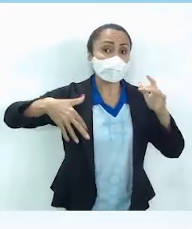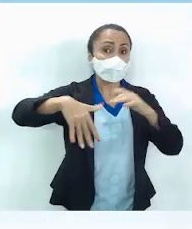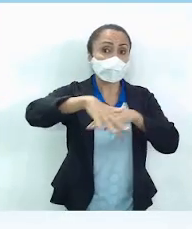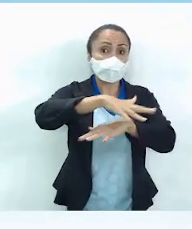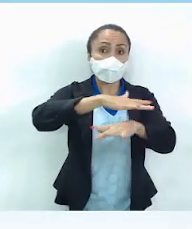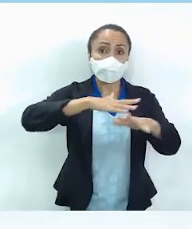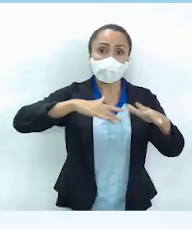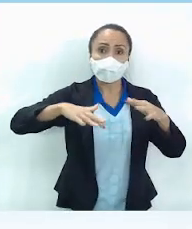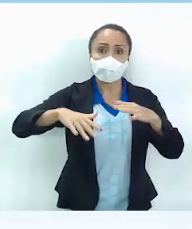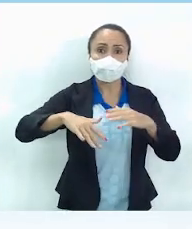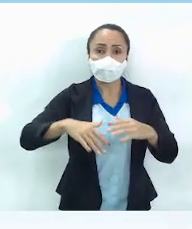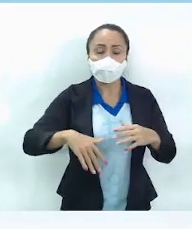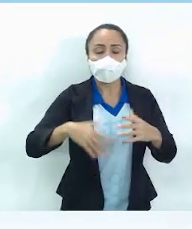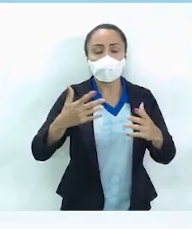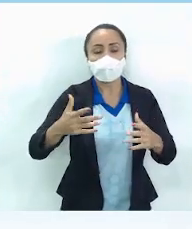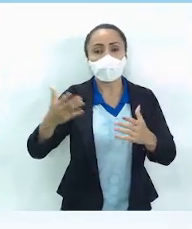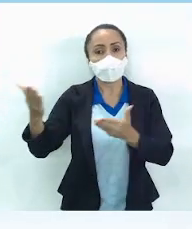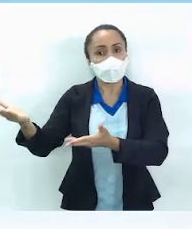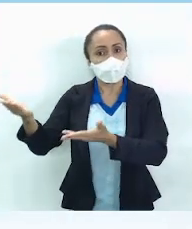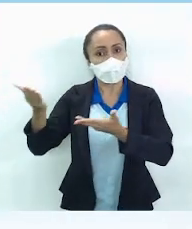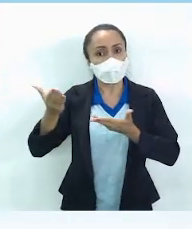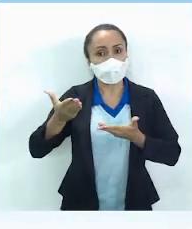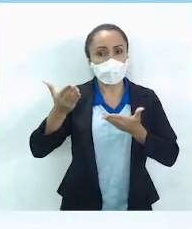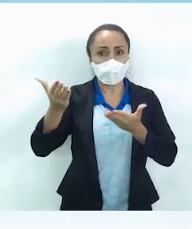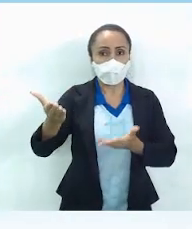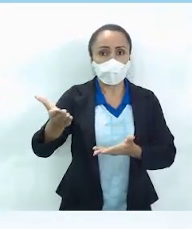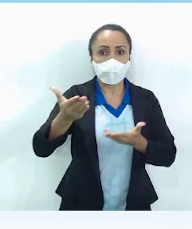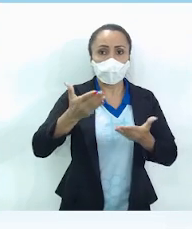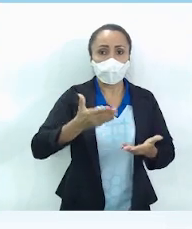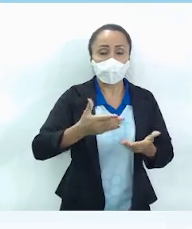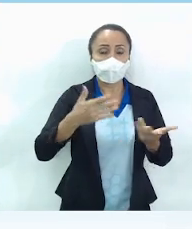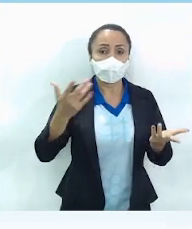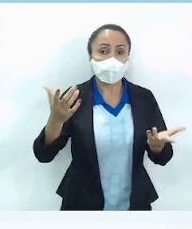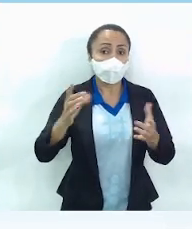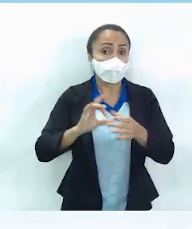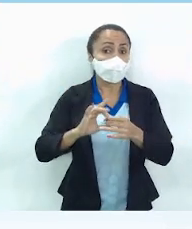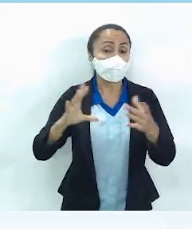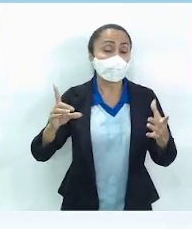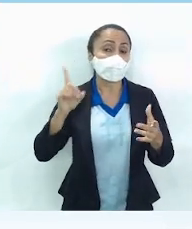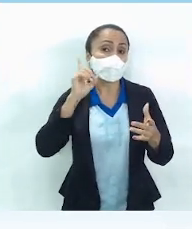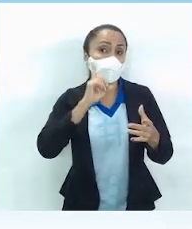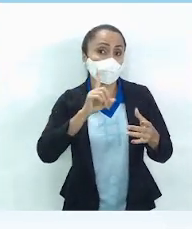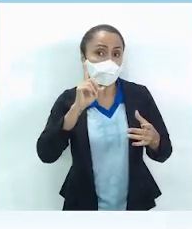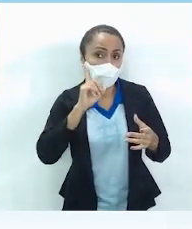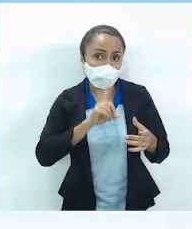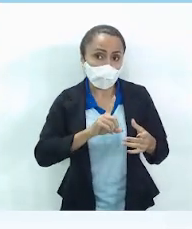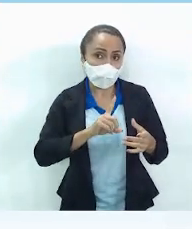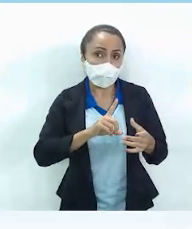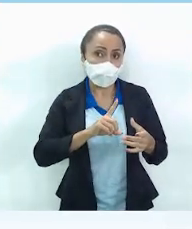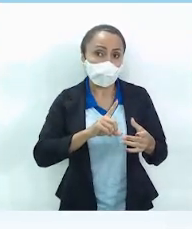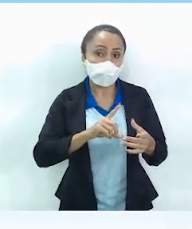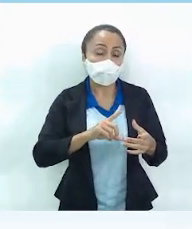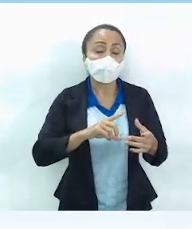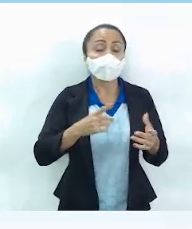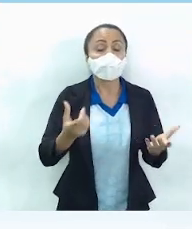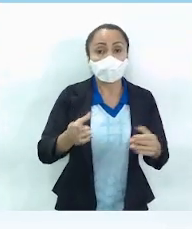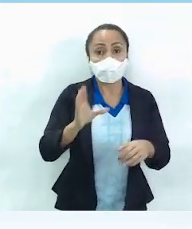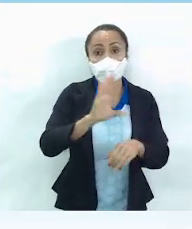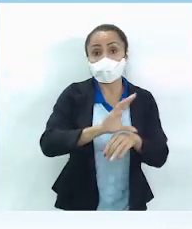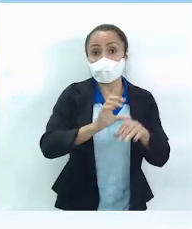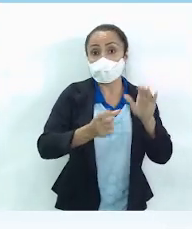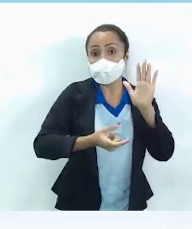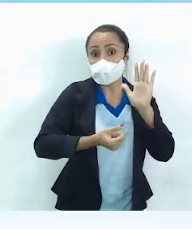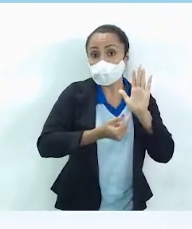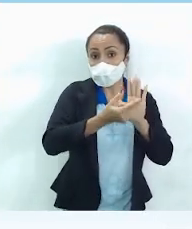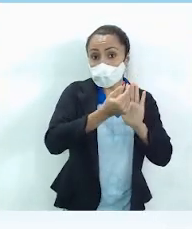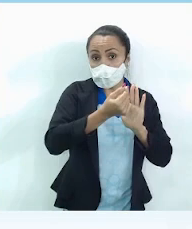recebeu comitivas dos Chicago Boys, dos liberais americanos, né, dos capitalistas. E